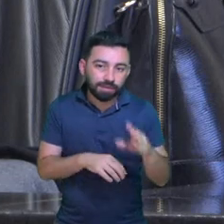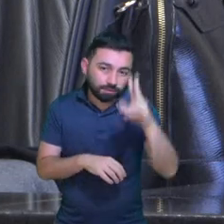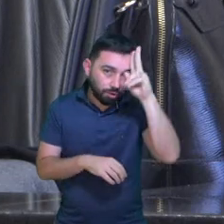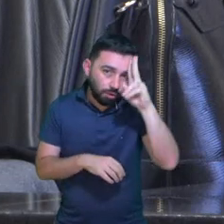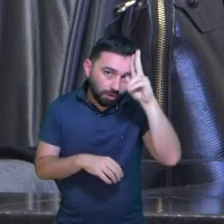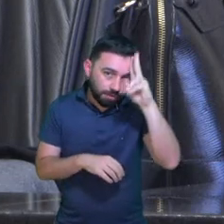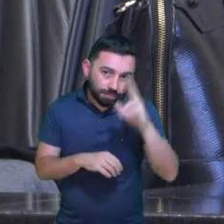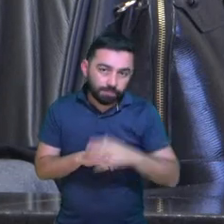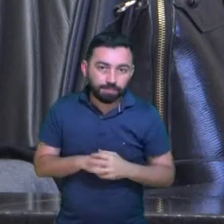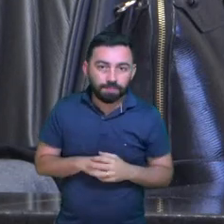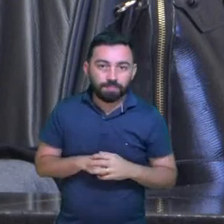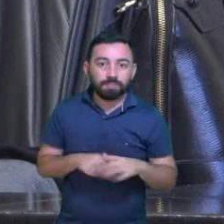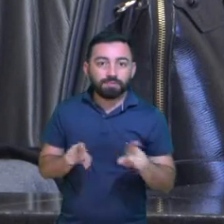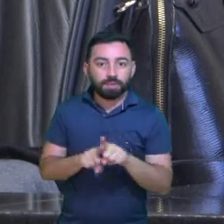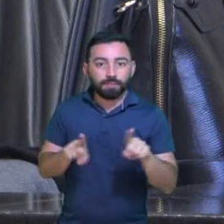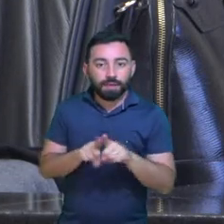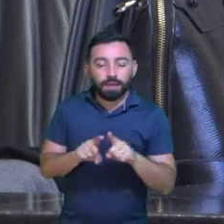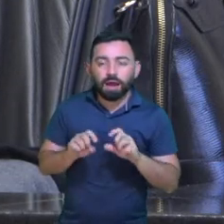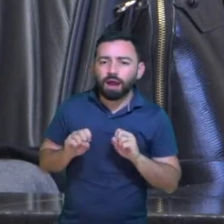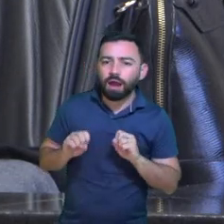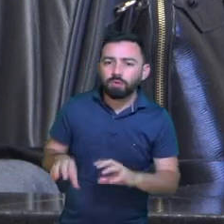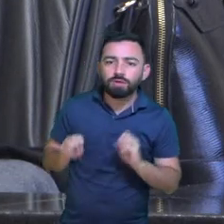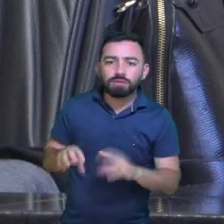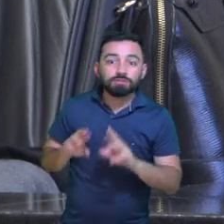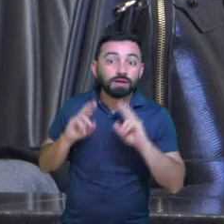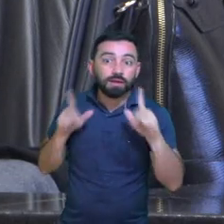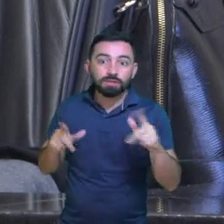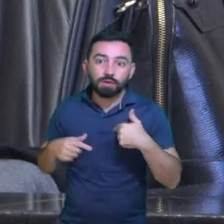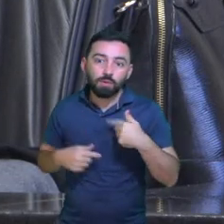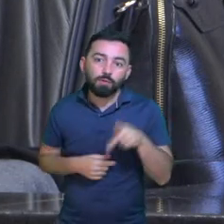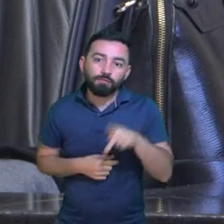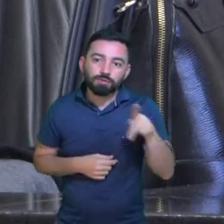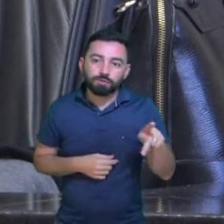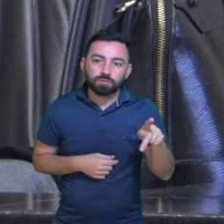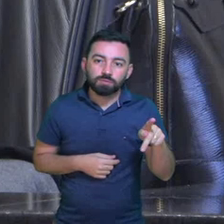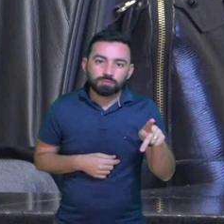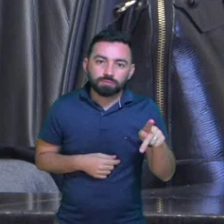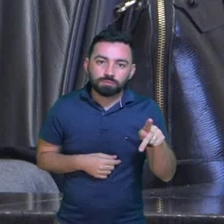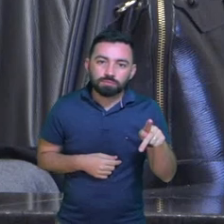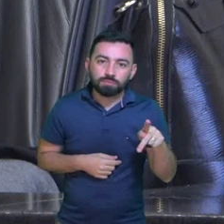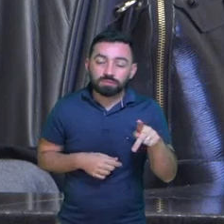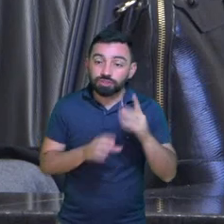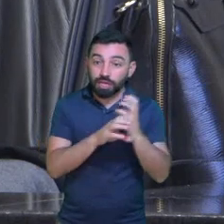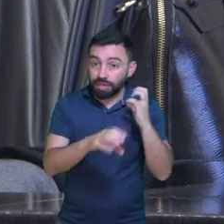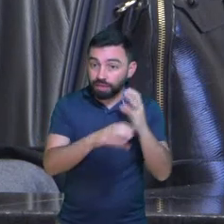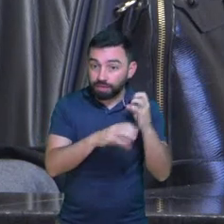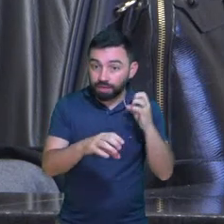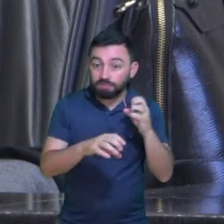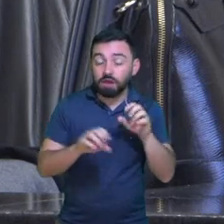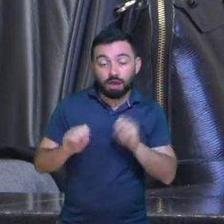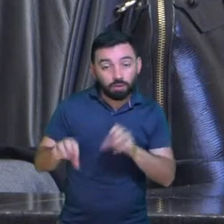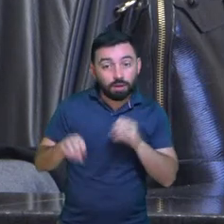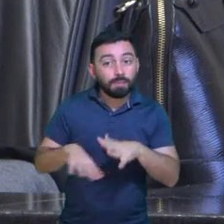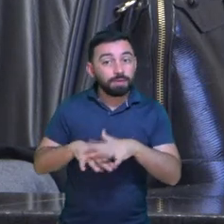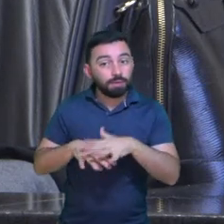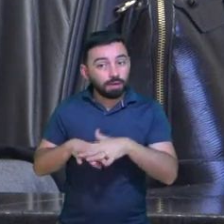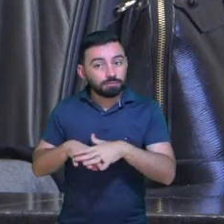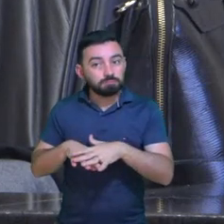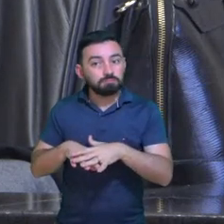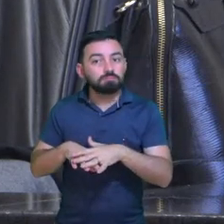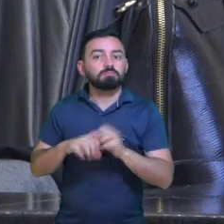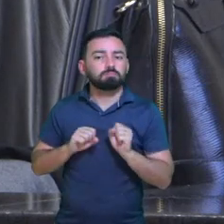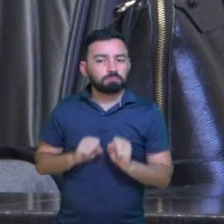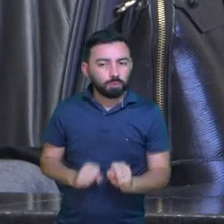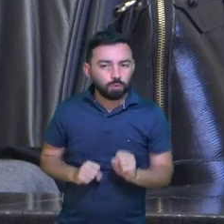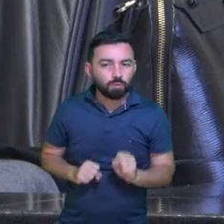licenciatura e uma aula diferente vamos supor Eu sou professor de eh engenharia vou dar aula de matemática então eu tenho a possibilidade de